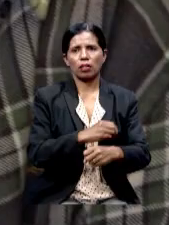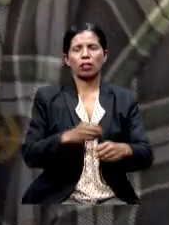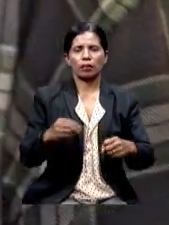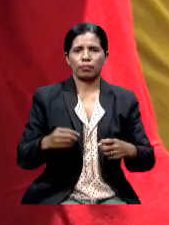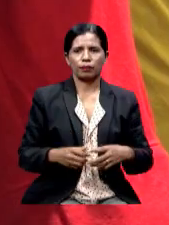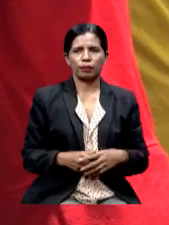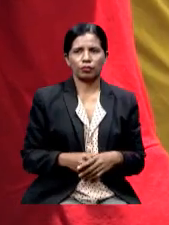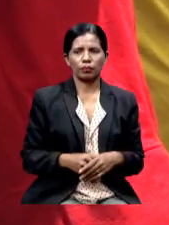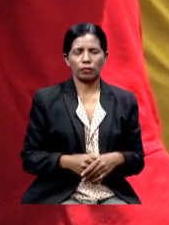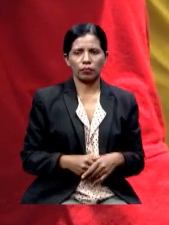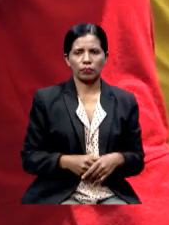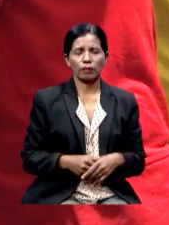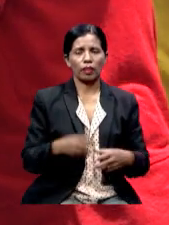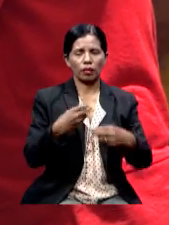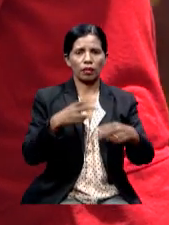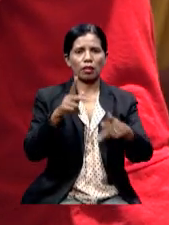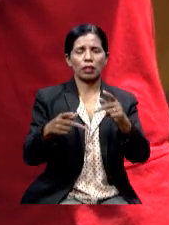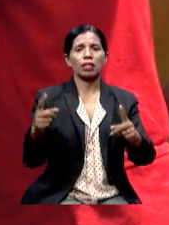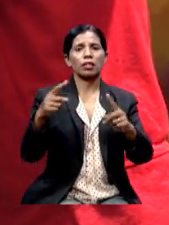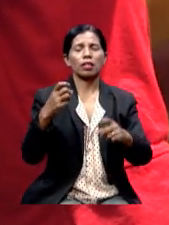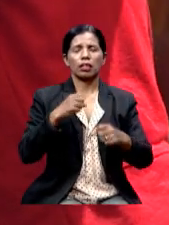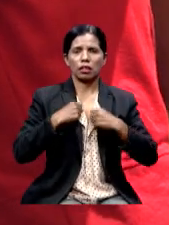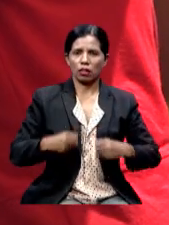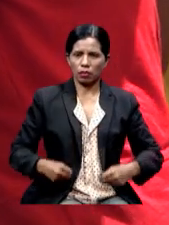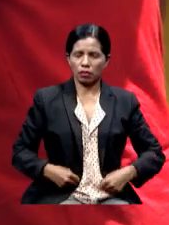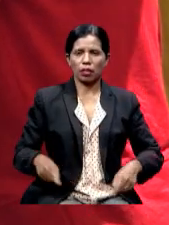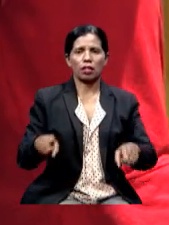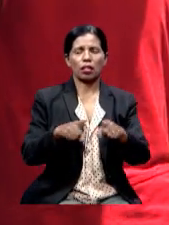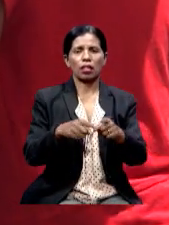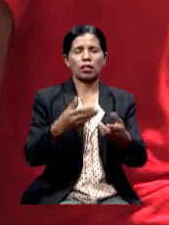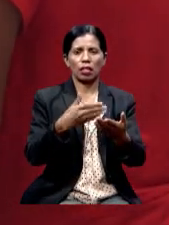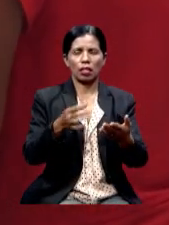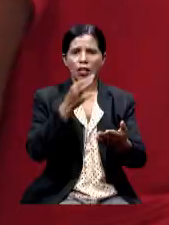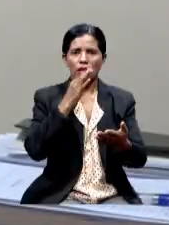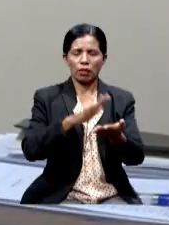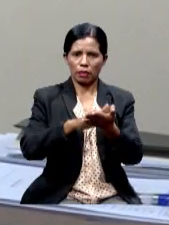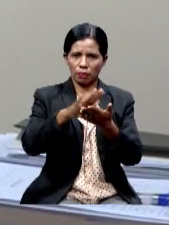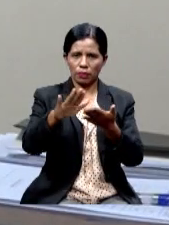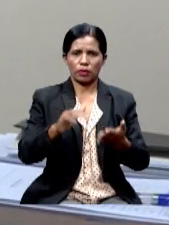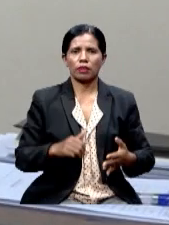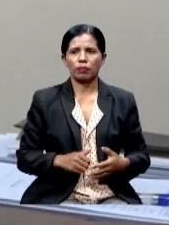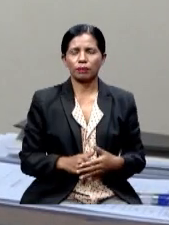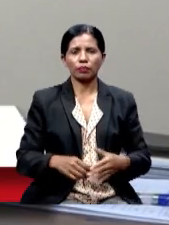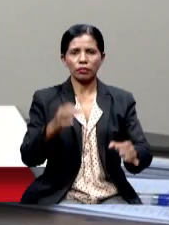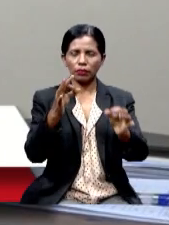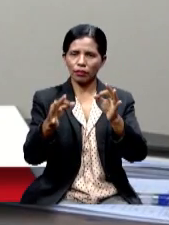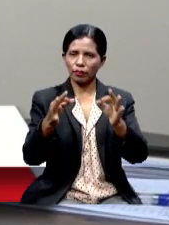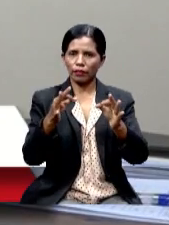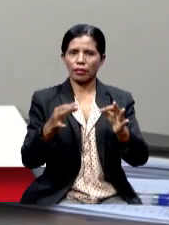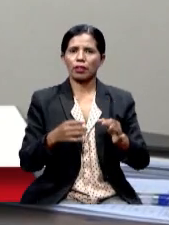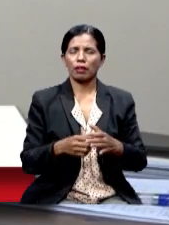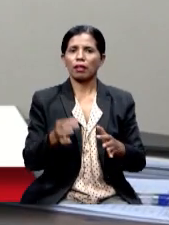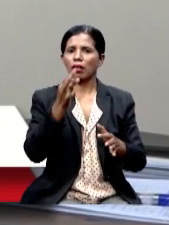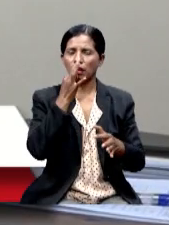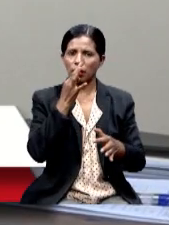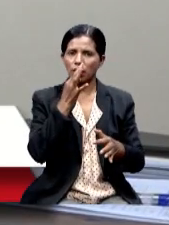micro-organismo. Risco ira ba ema ni saúde maka alimentação, ahan. E quando ahan